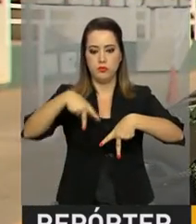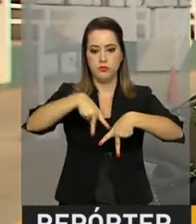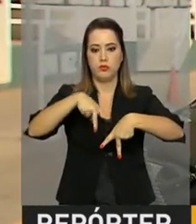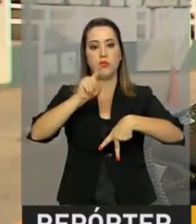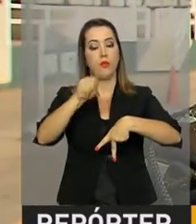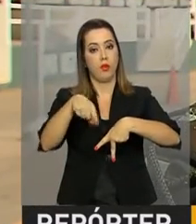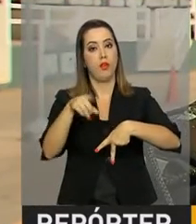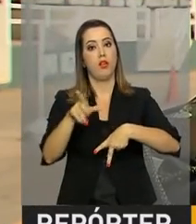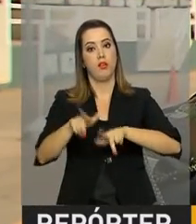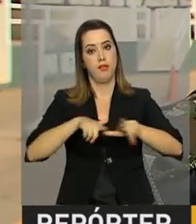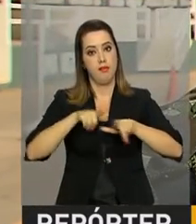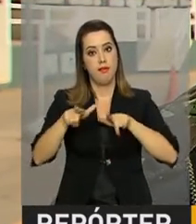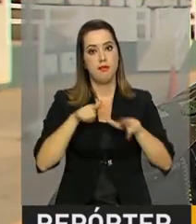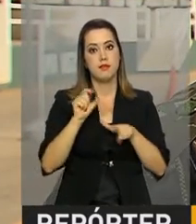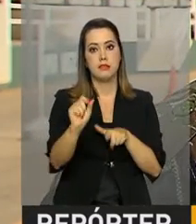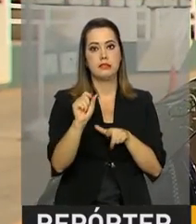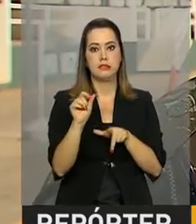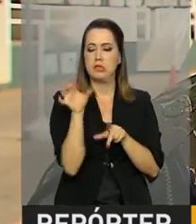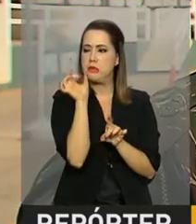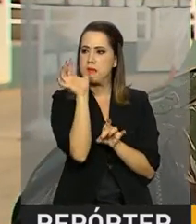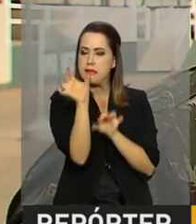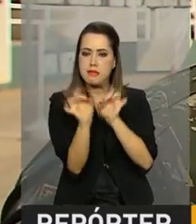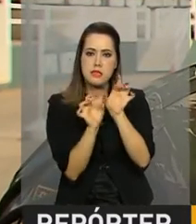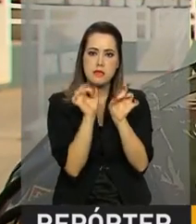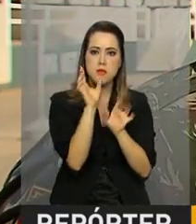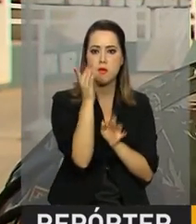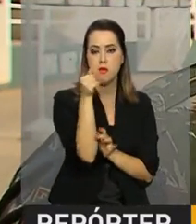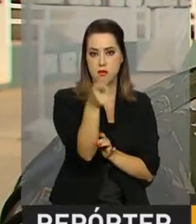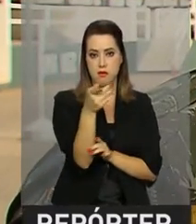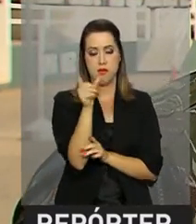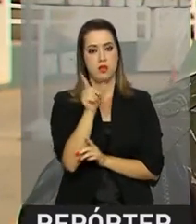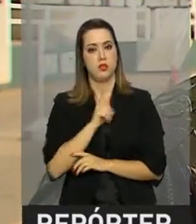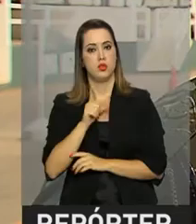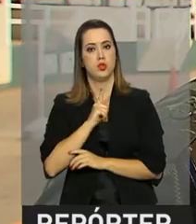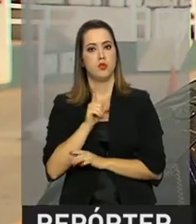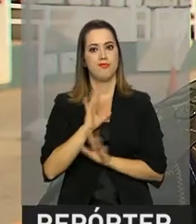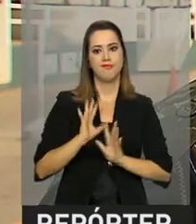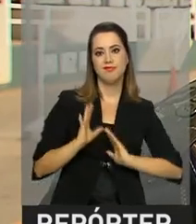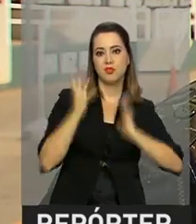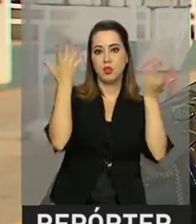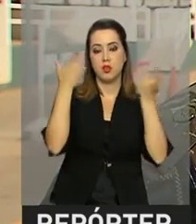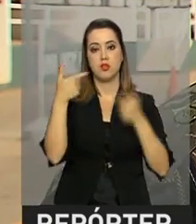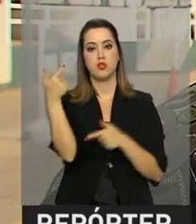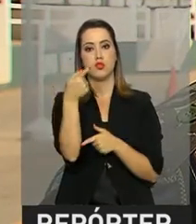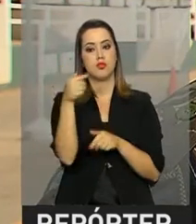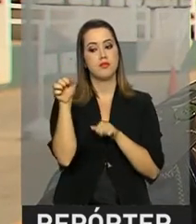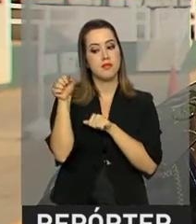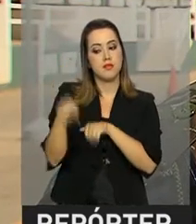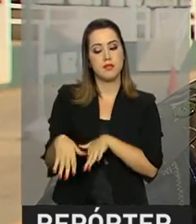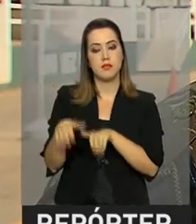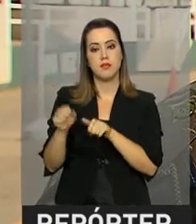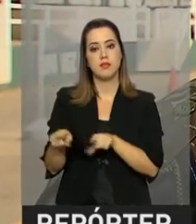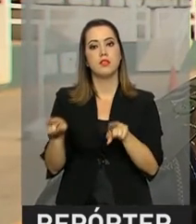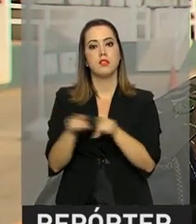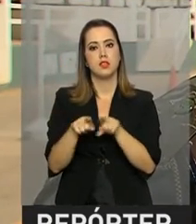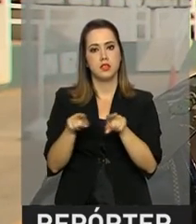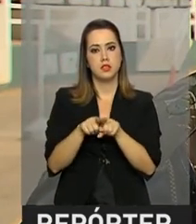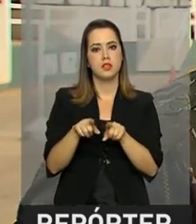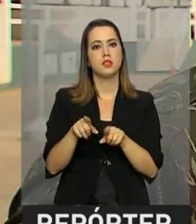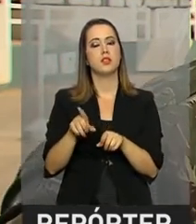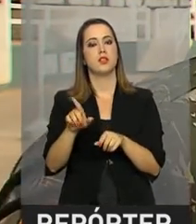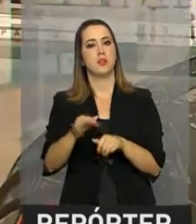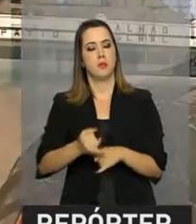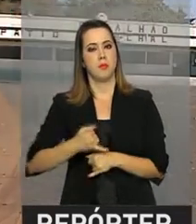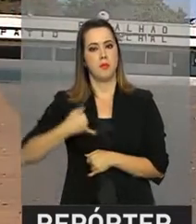é uma atividade específica das atividades de comemoração do 7 de setembro e também do aniversário do